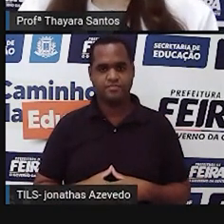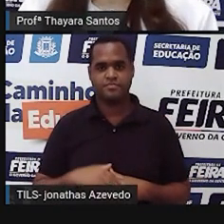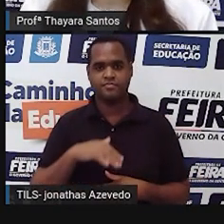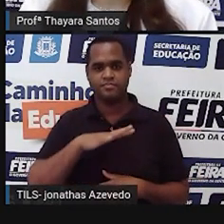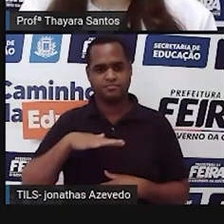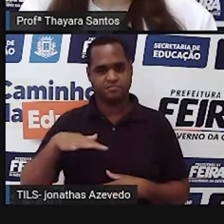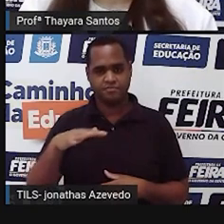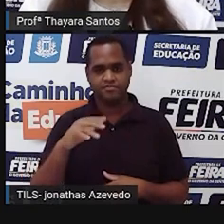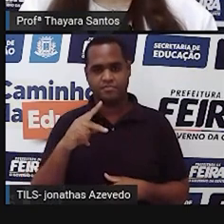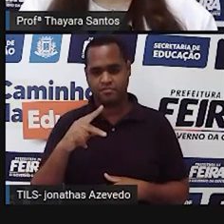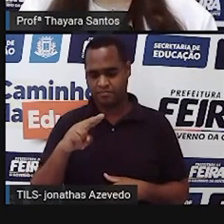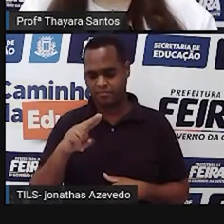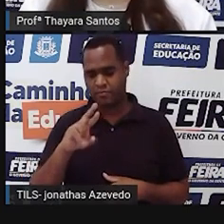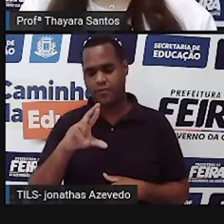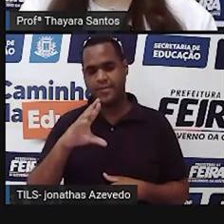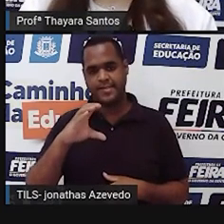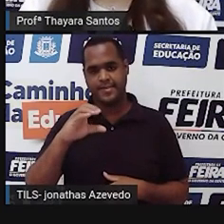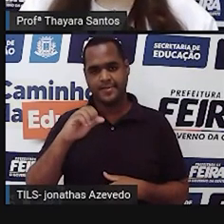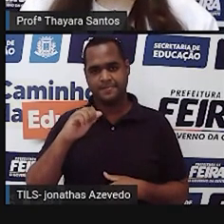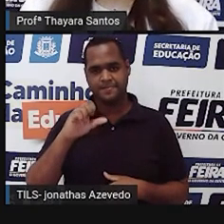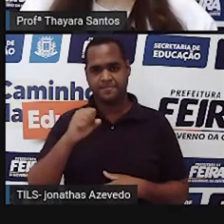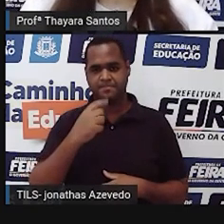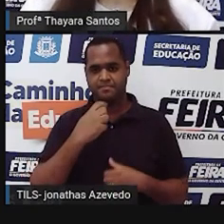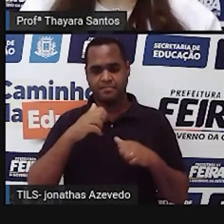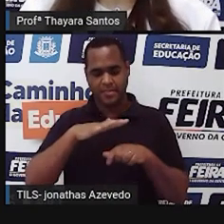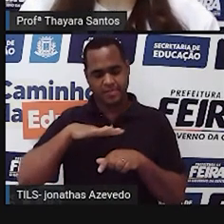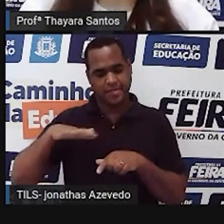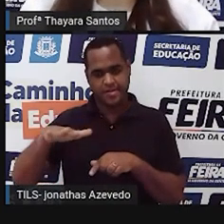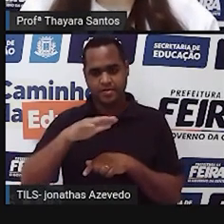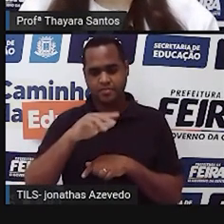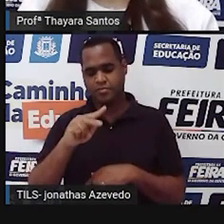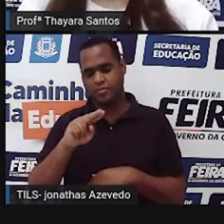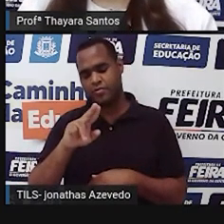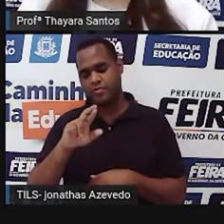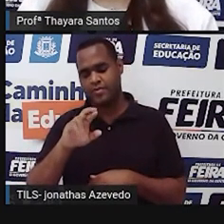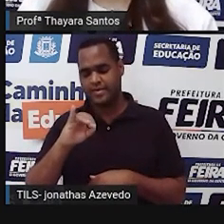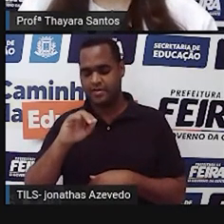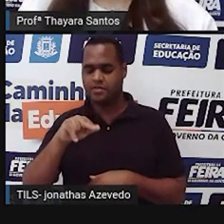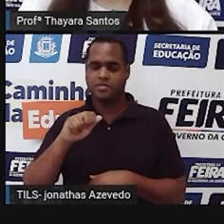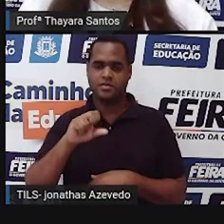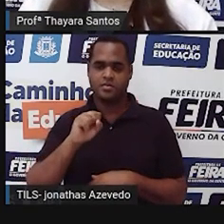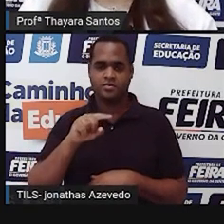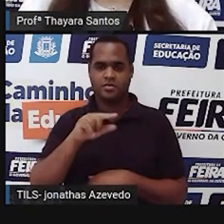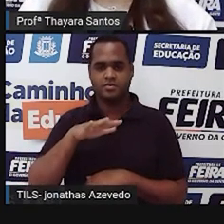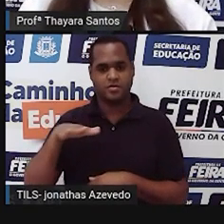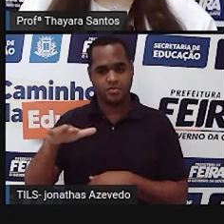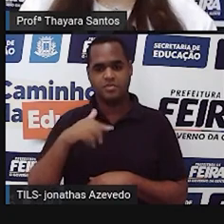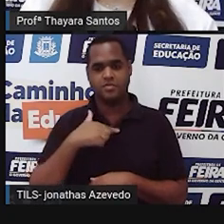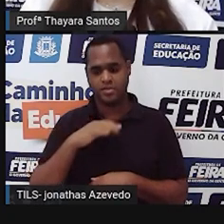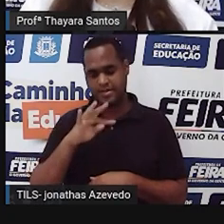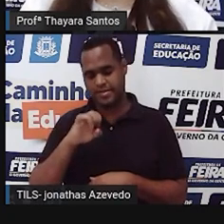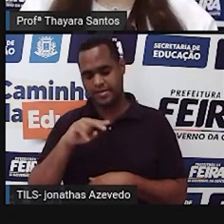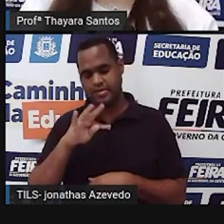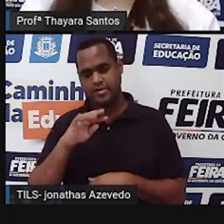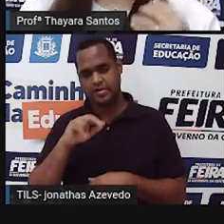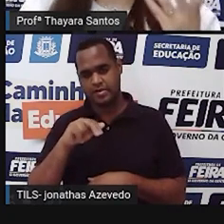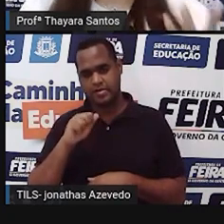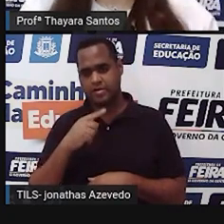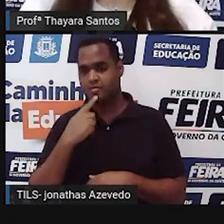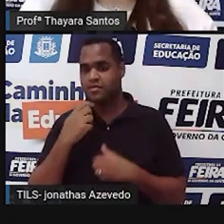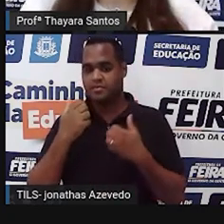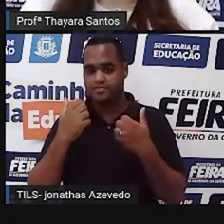de púricas, que são a base de purinas. E a citosina e a timina são as bases